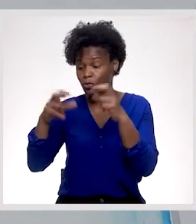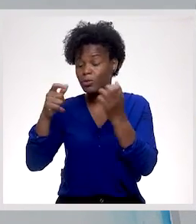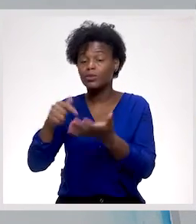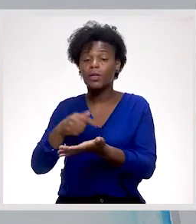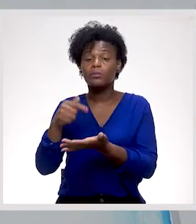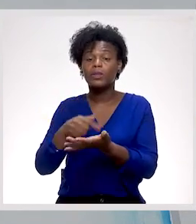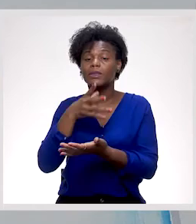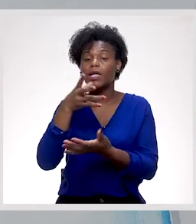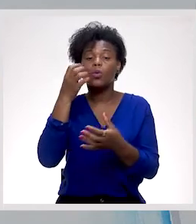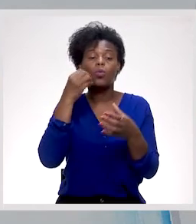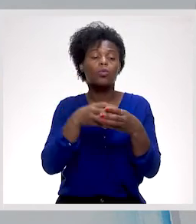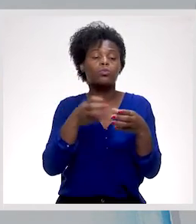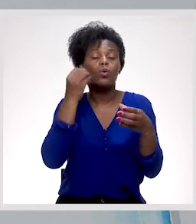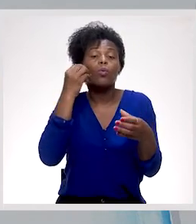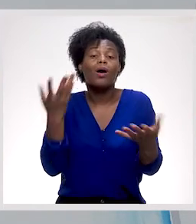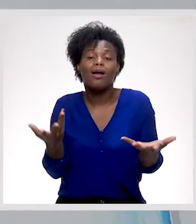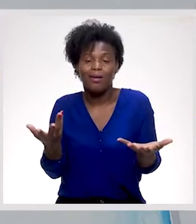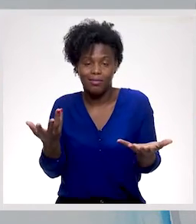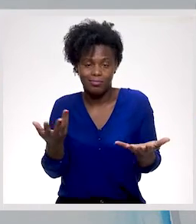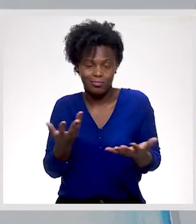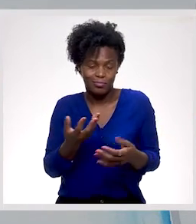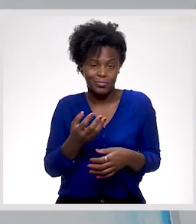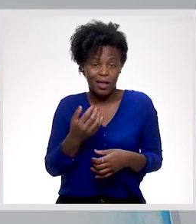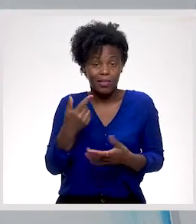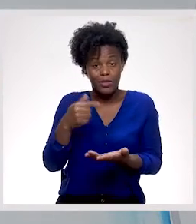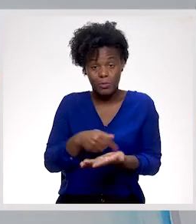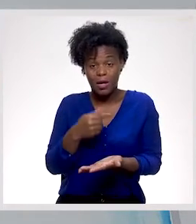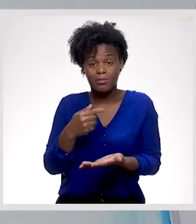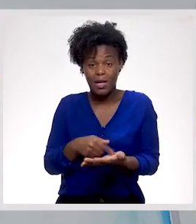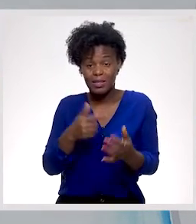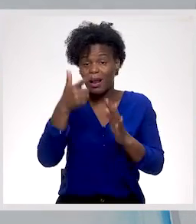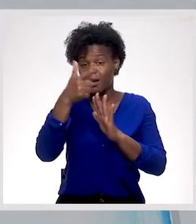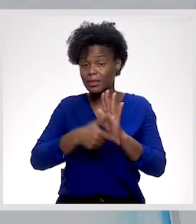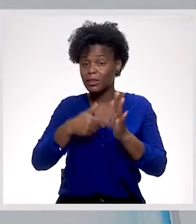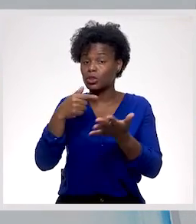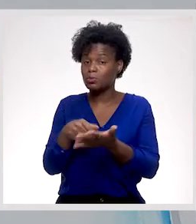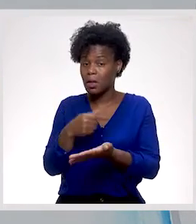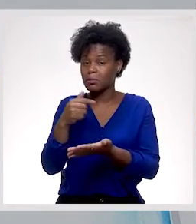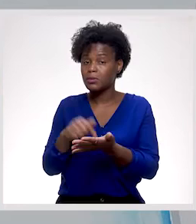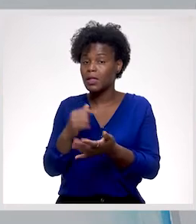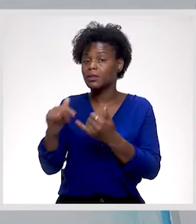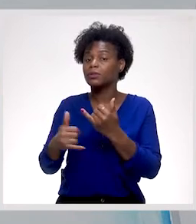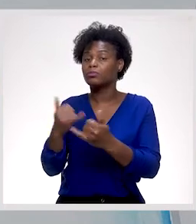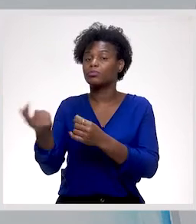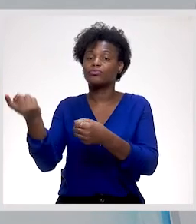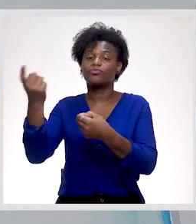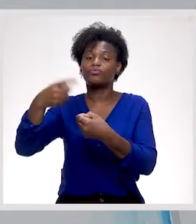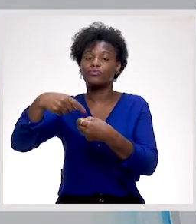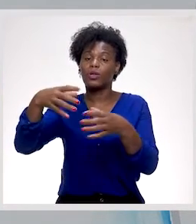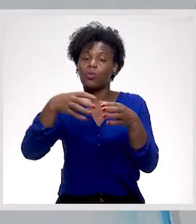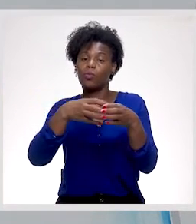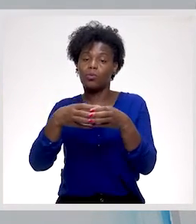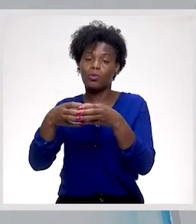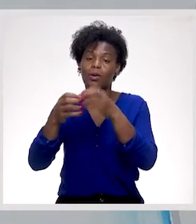classificação. Estão a esperar, estão na lista de espera para entrar no grupo dos